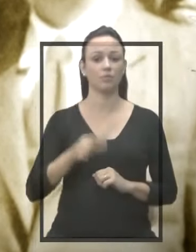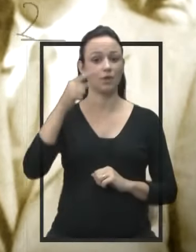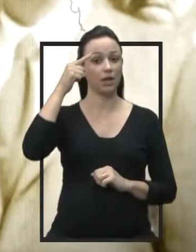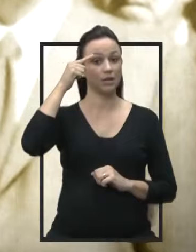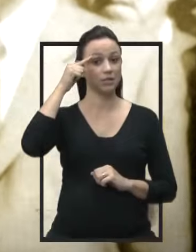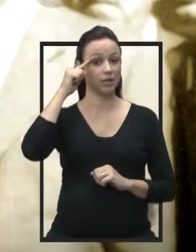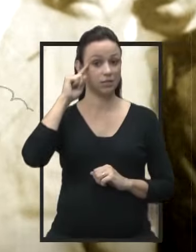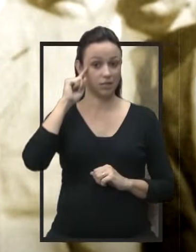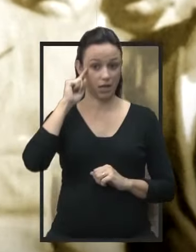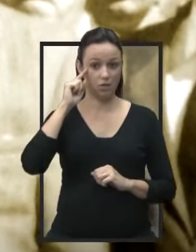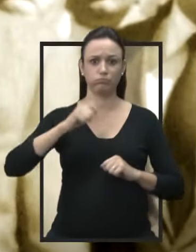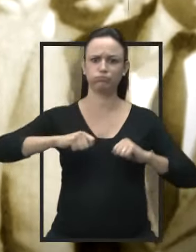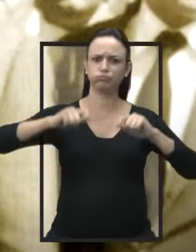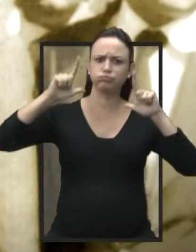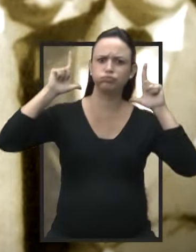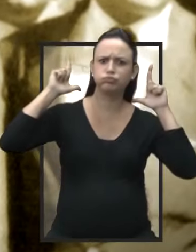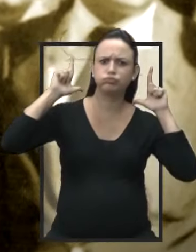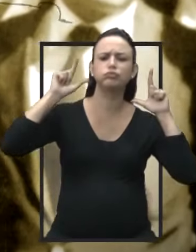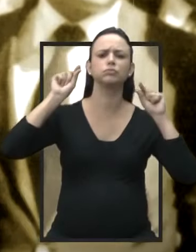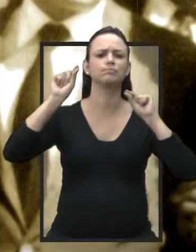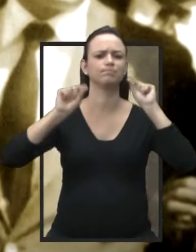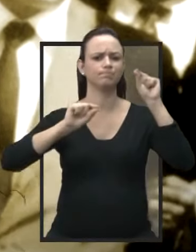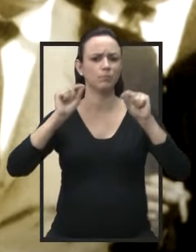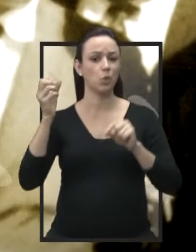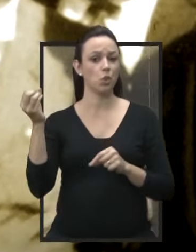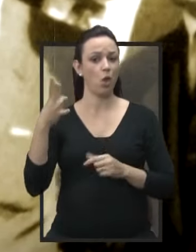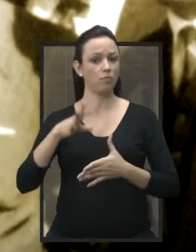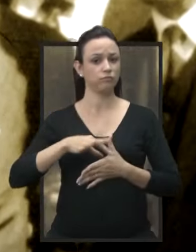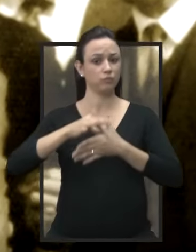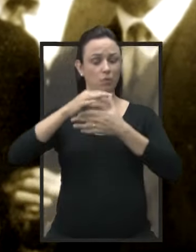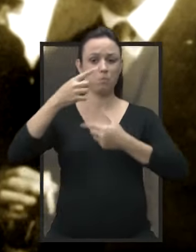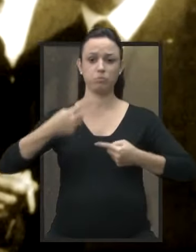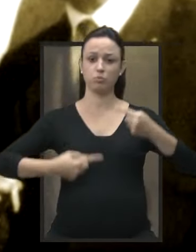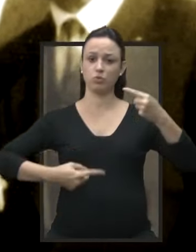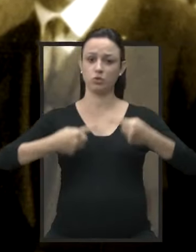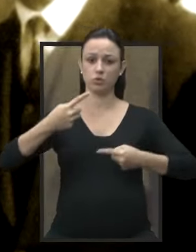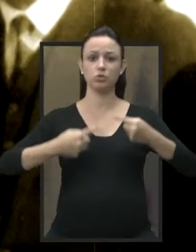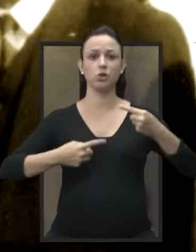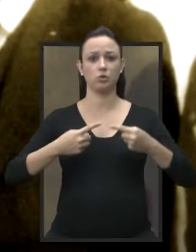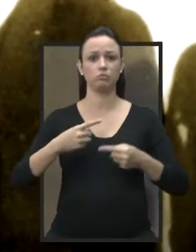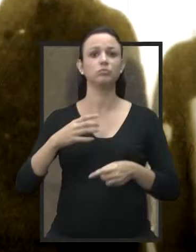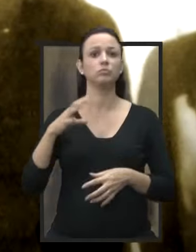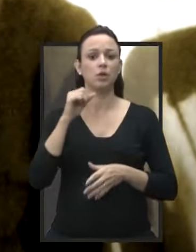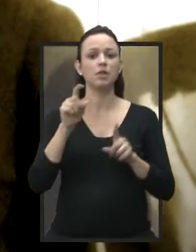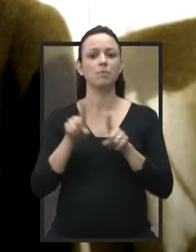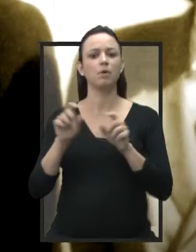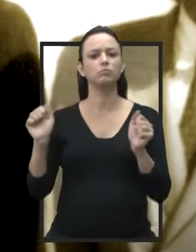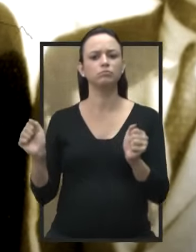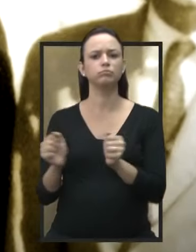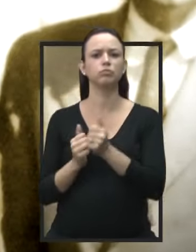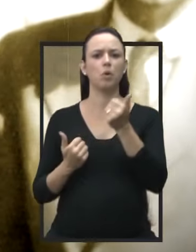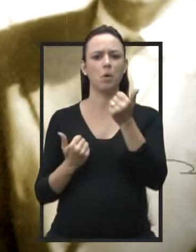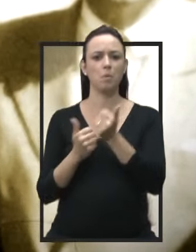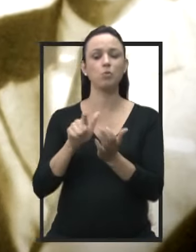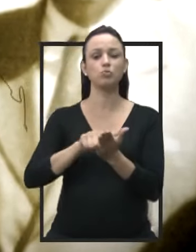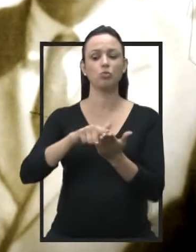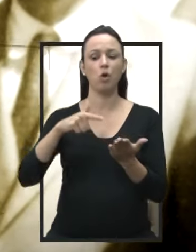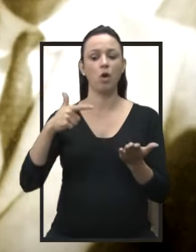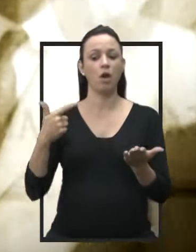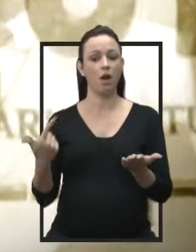Zezinho Magalhães se destacava como uma das novas lideranças políticas e logo foi amparado também pela imprensa